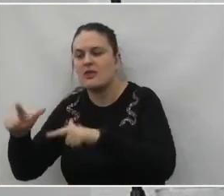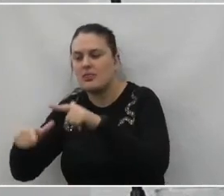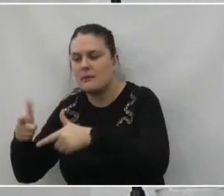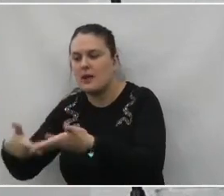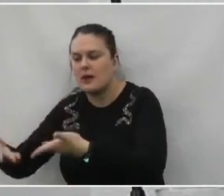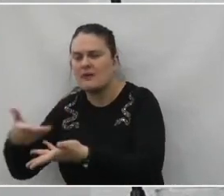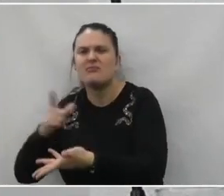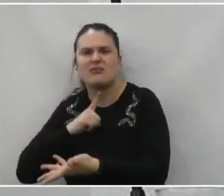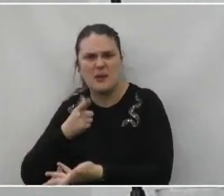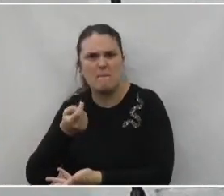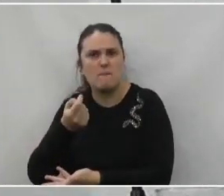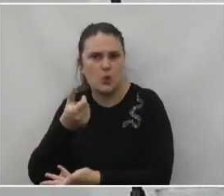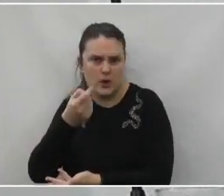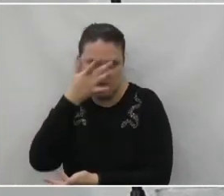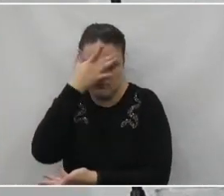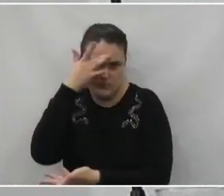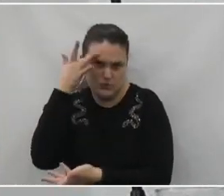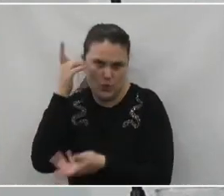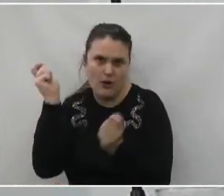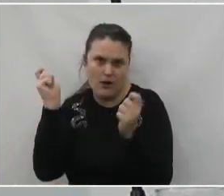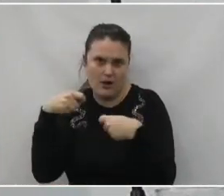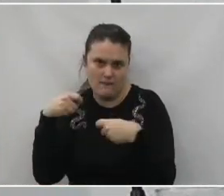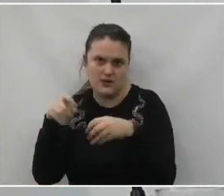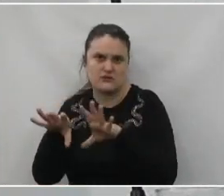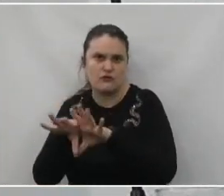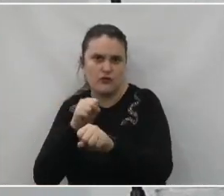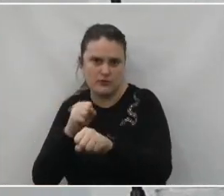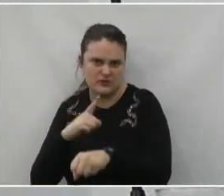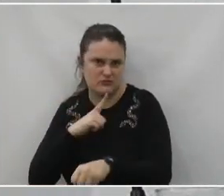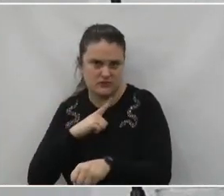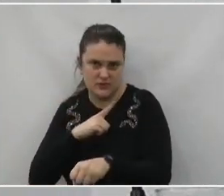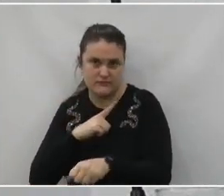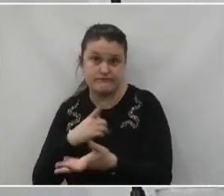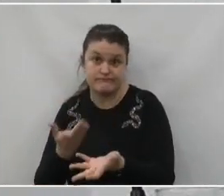poucos profissionais habilitados para trabalhar com esse público.